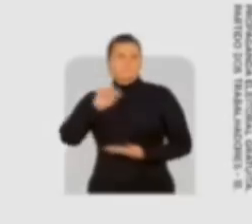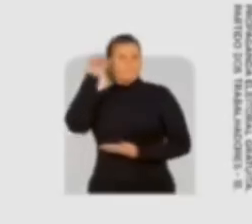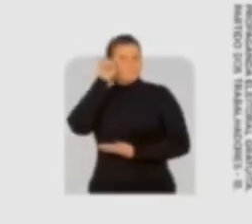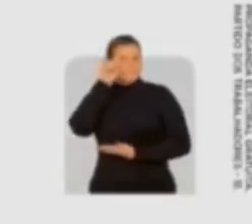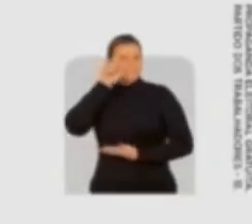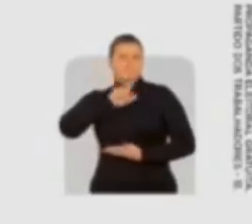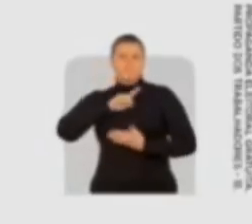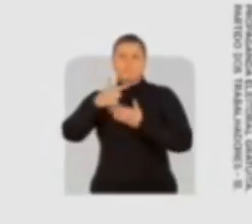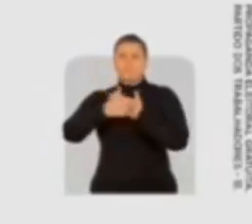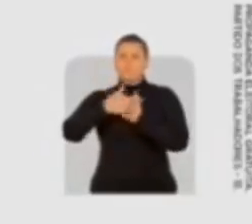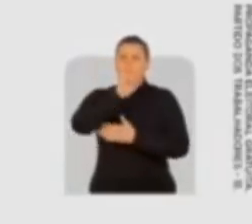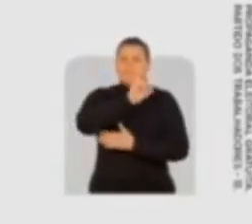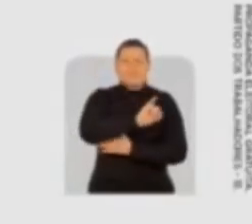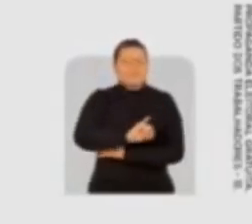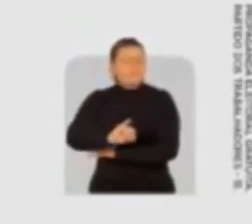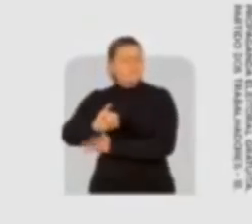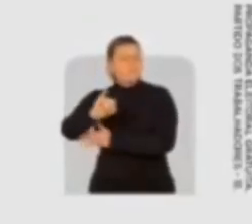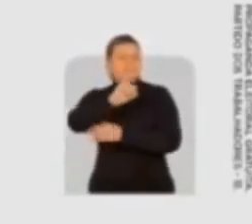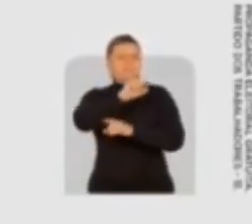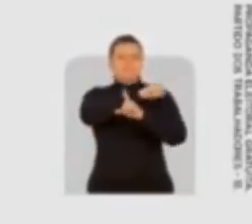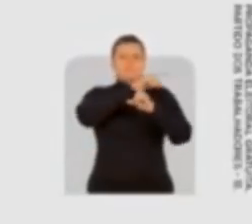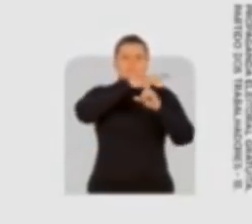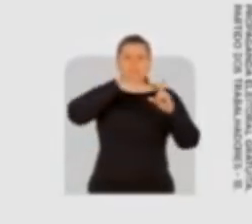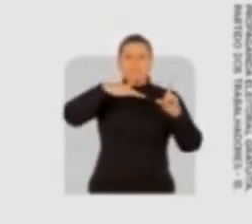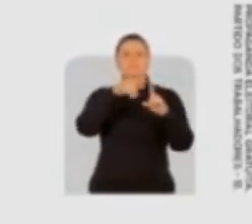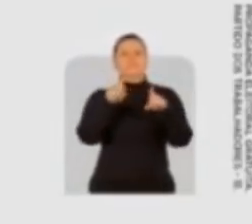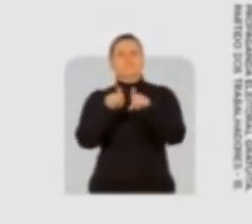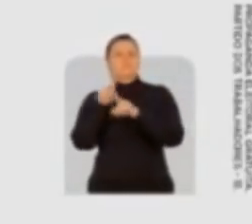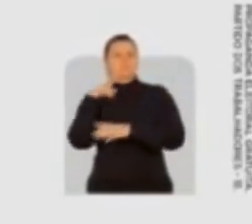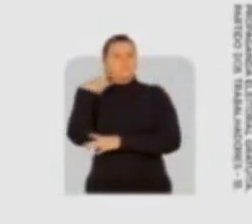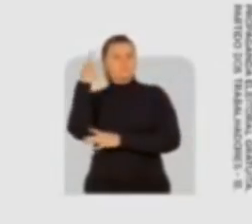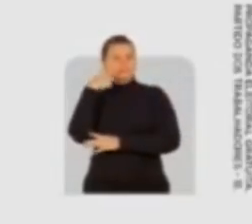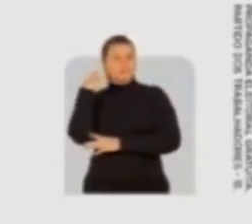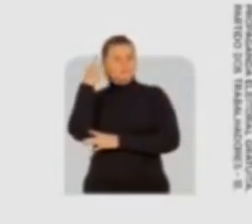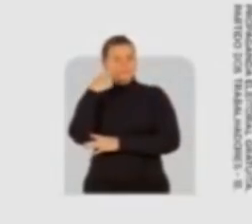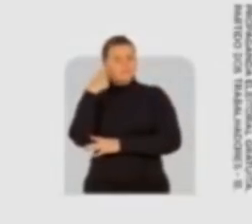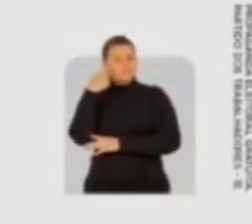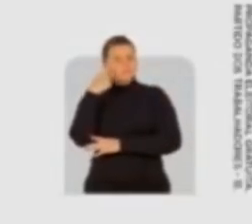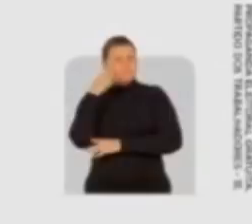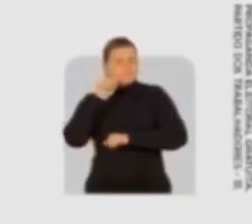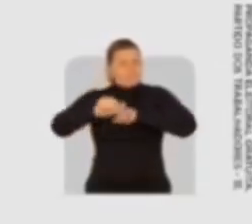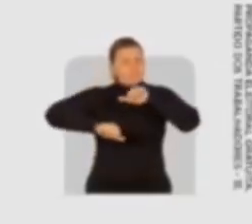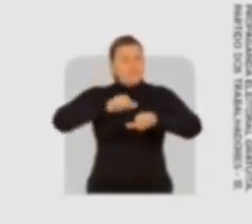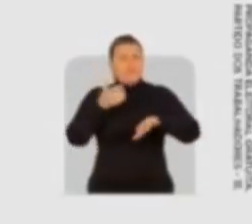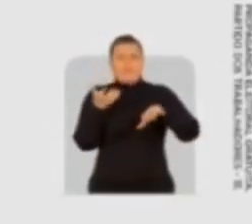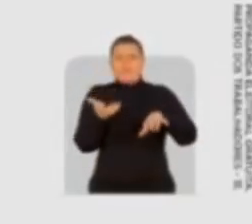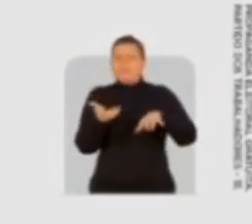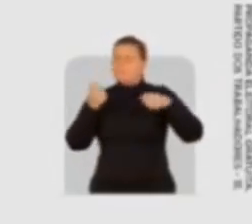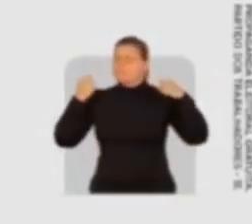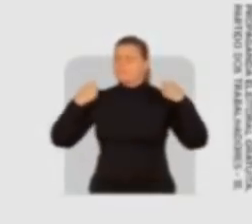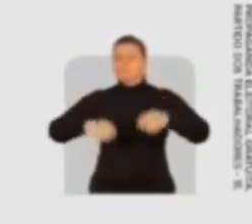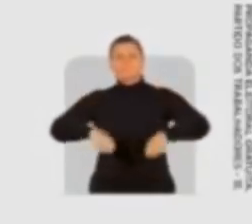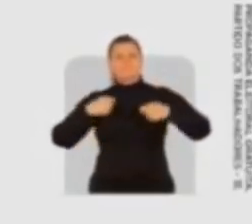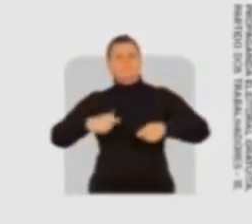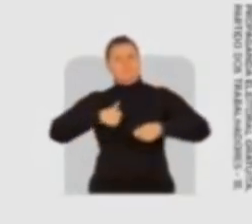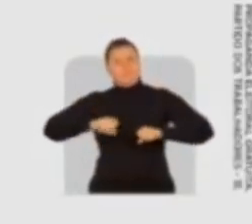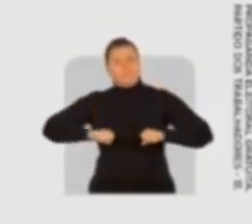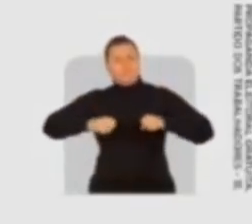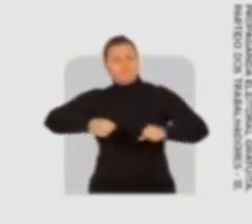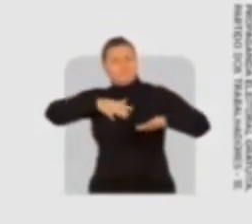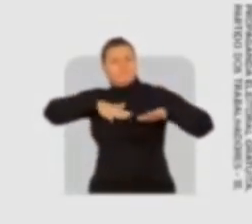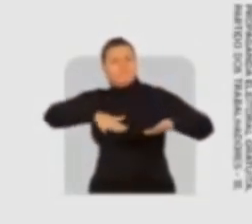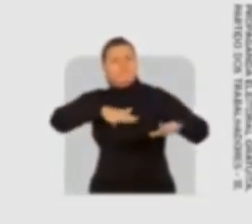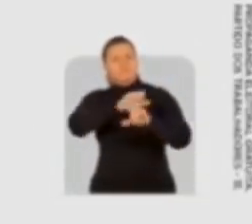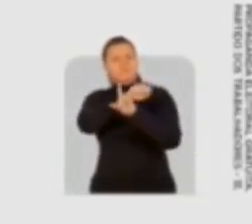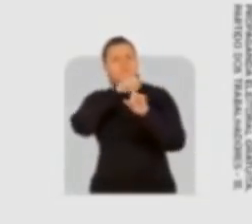A mulher tem um papel decisivo na sociedade e também na política. Renovar o Congresso é necessário. Defendo a